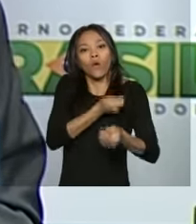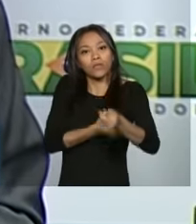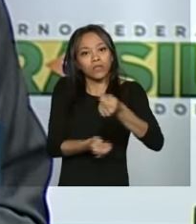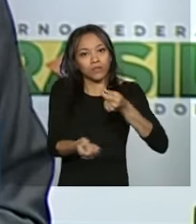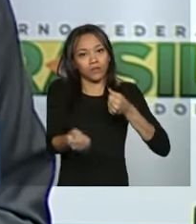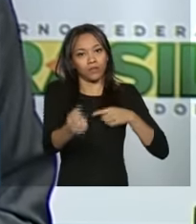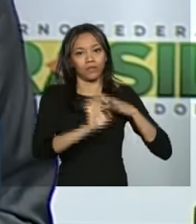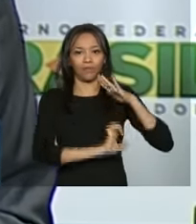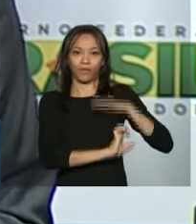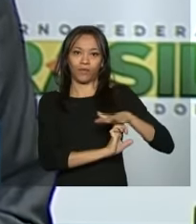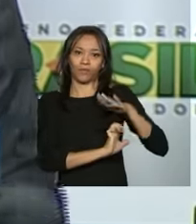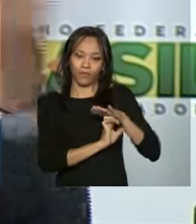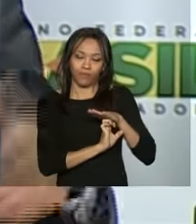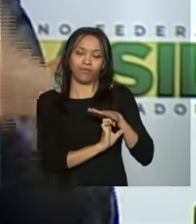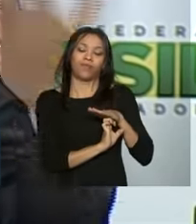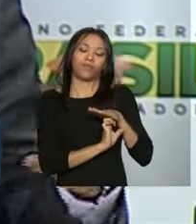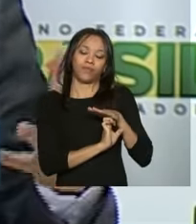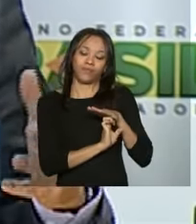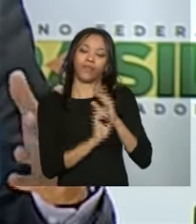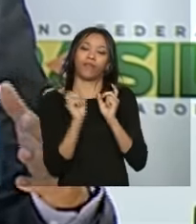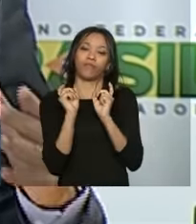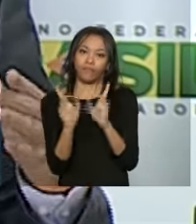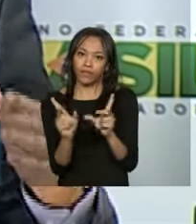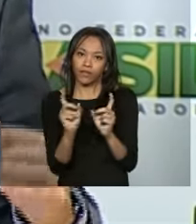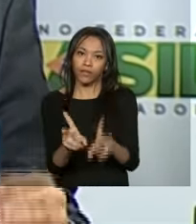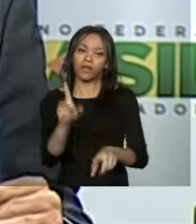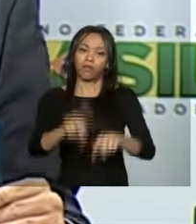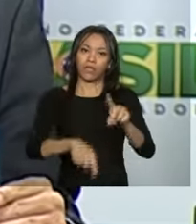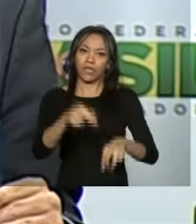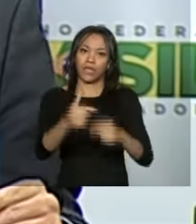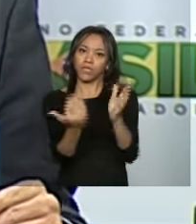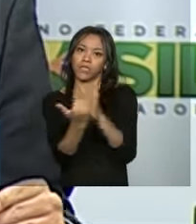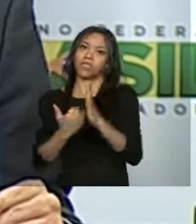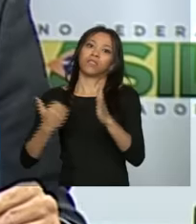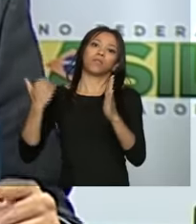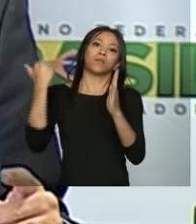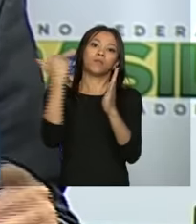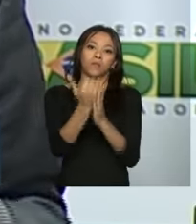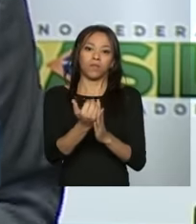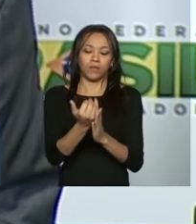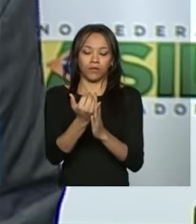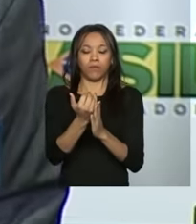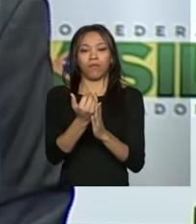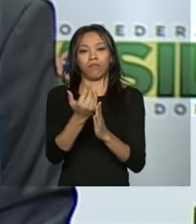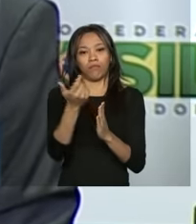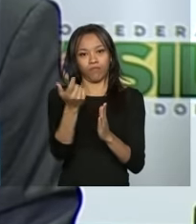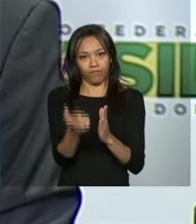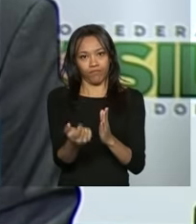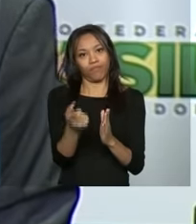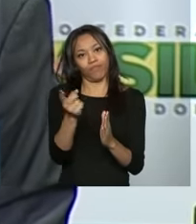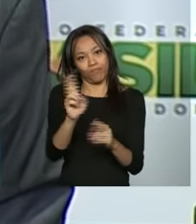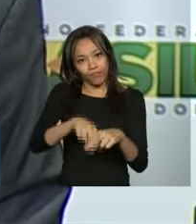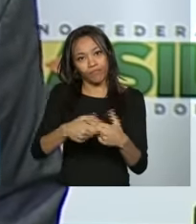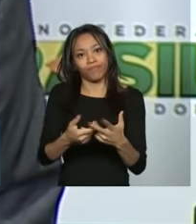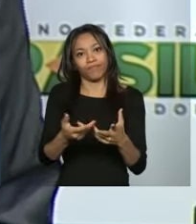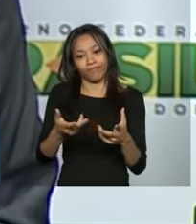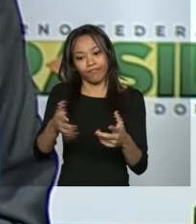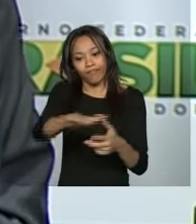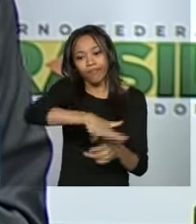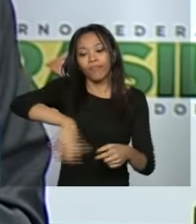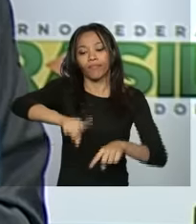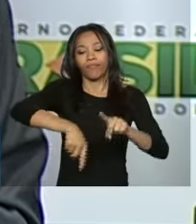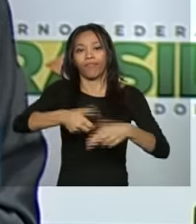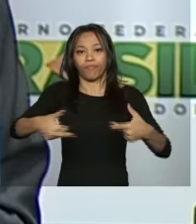determina a vender ter produtos e ganhar na margem de comercialização de produtos médicos Tá